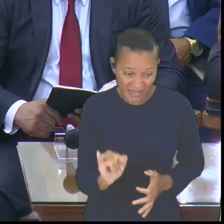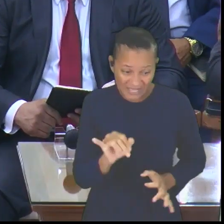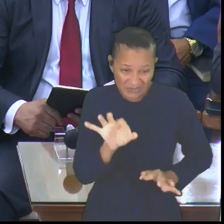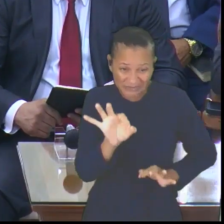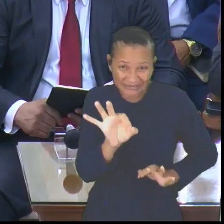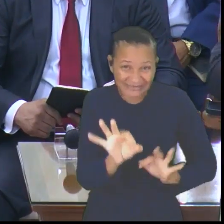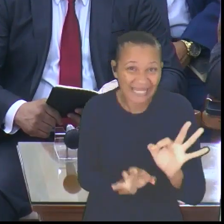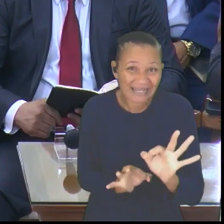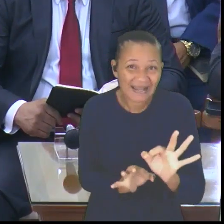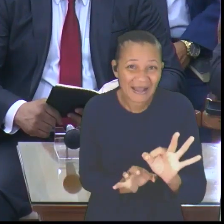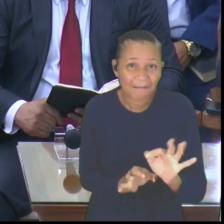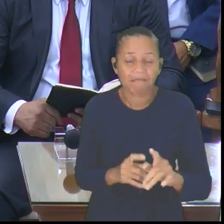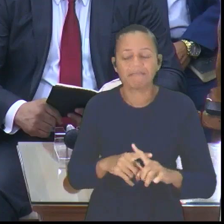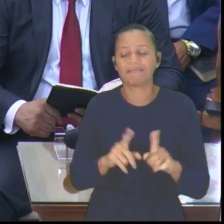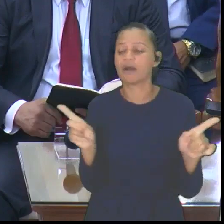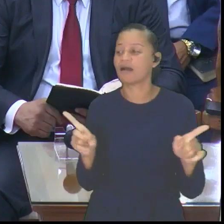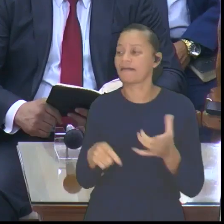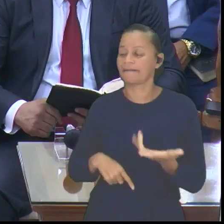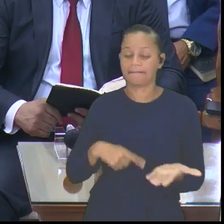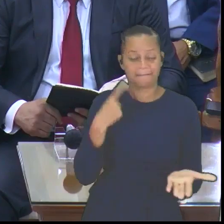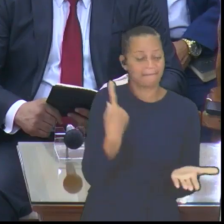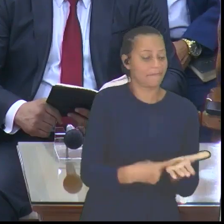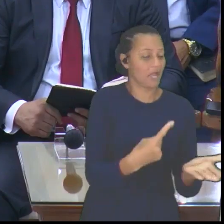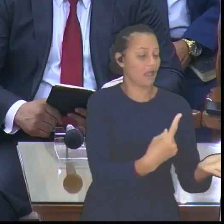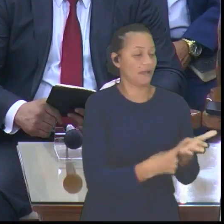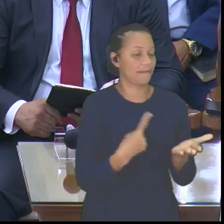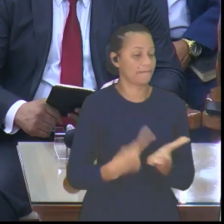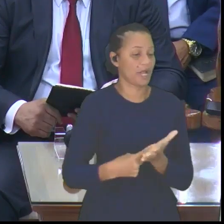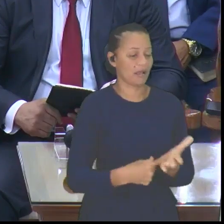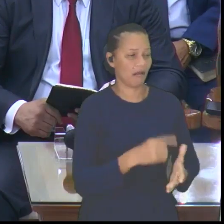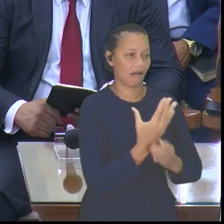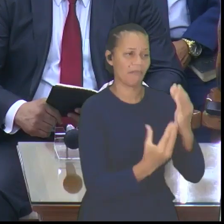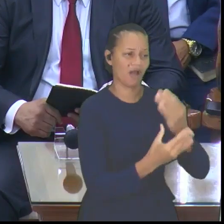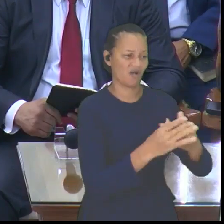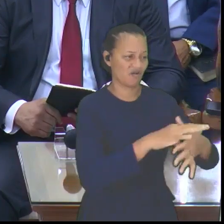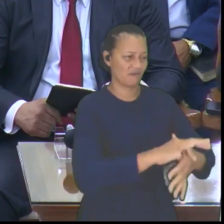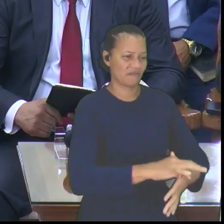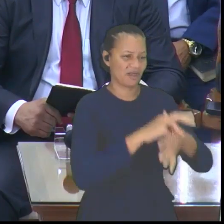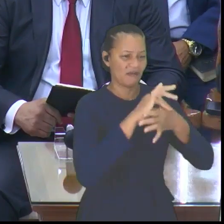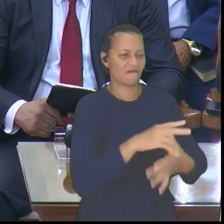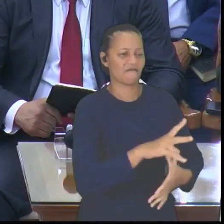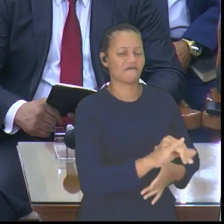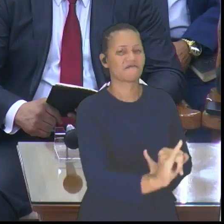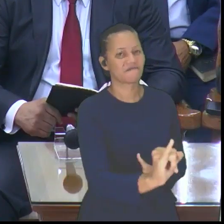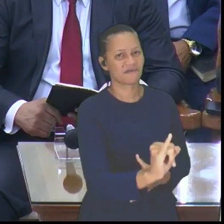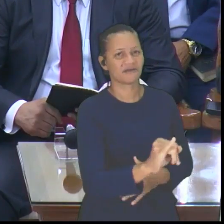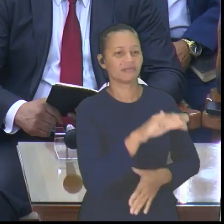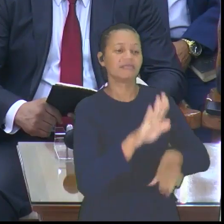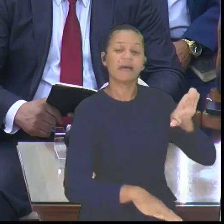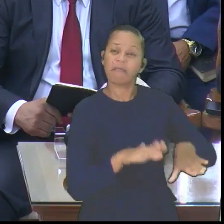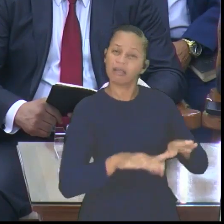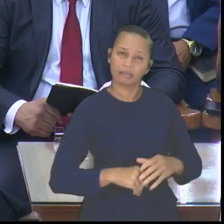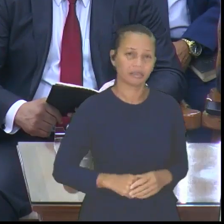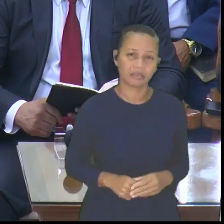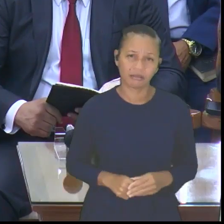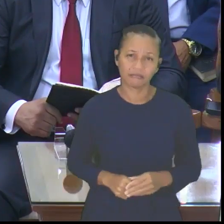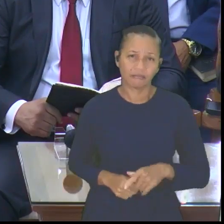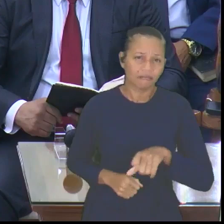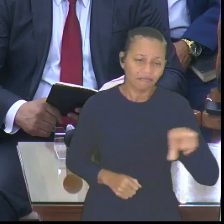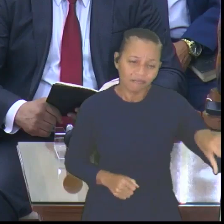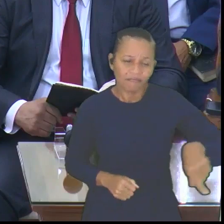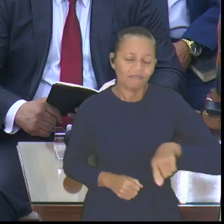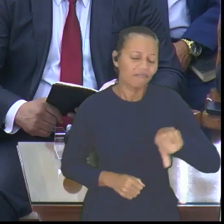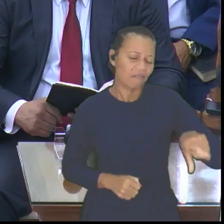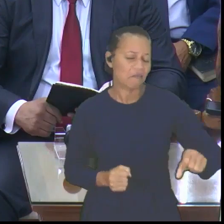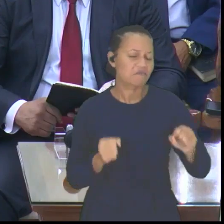executar, porque lavrou-se assim na mão dos homens e assim acontecerá. Depende. Eles podem ter